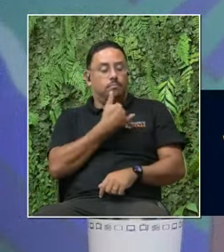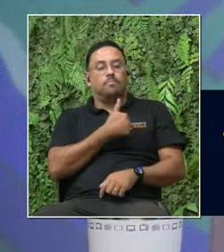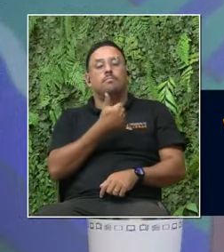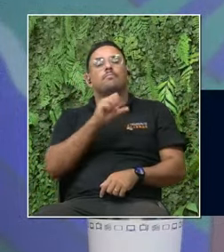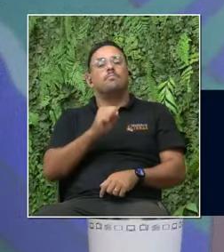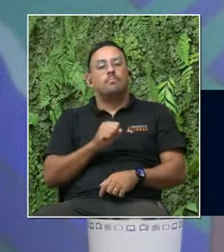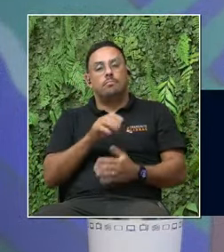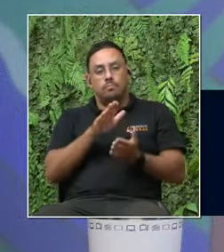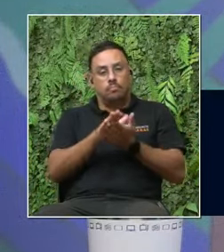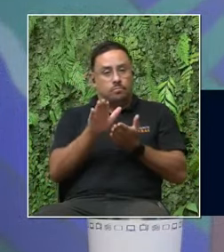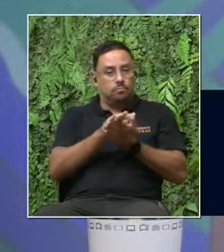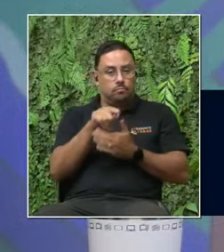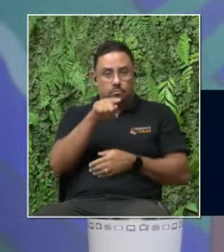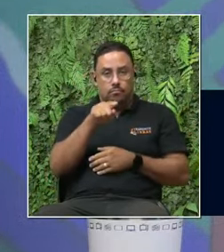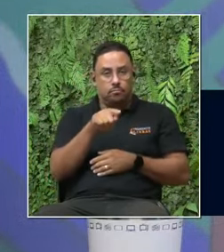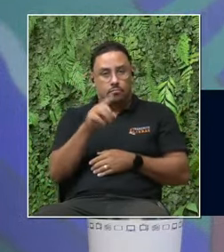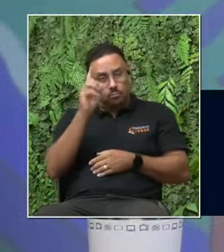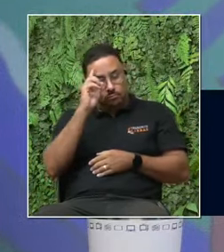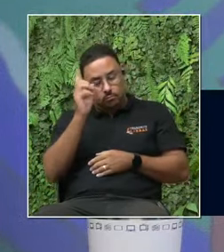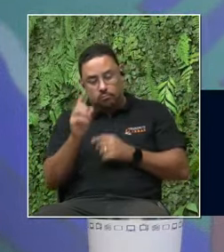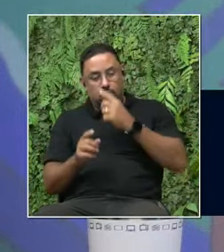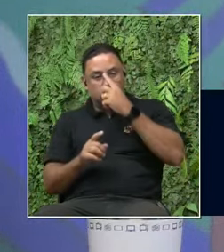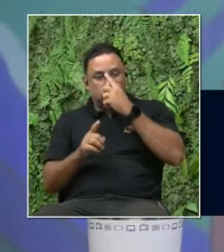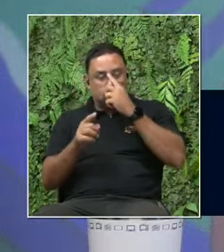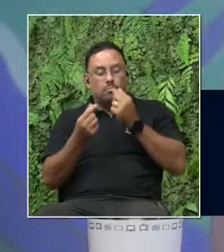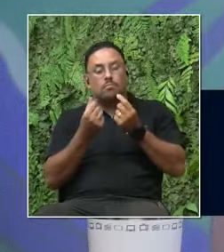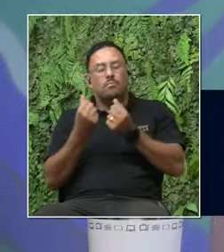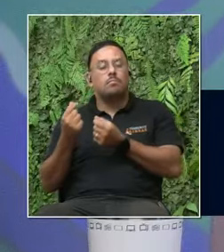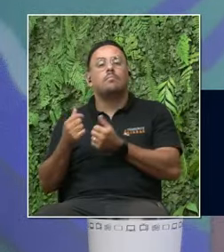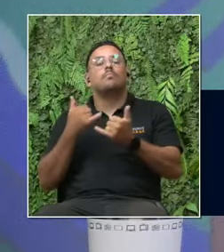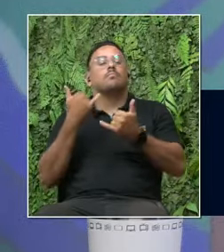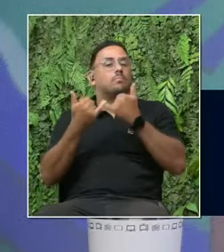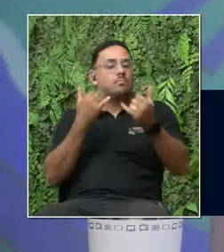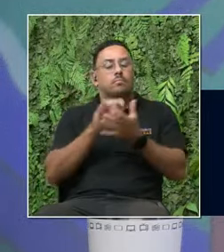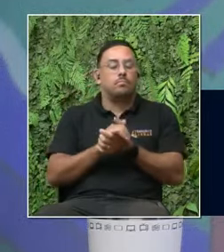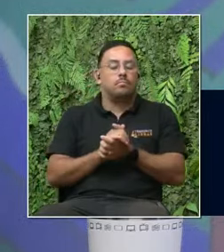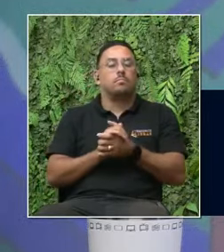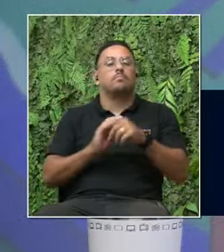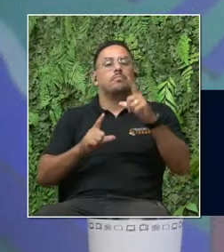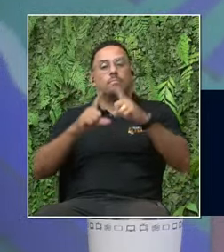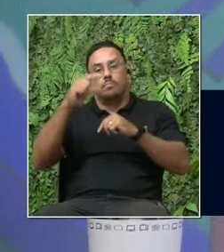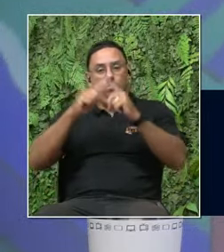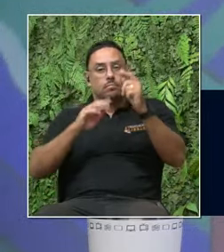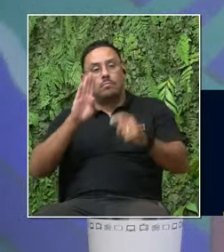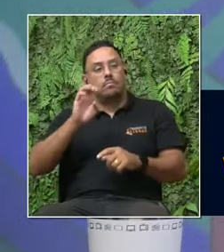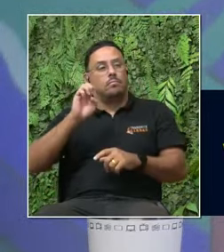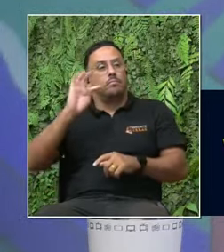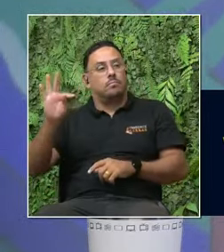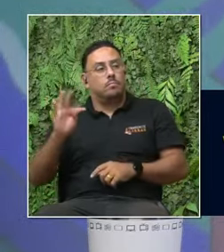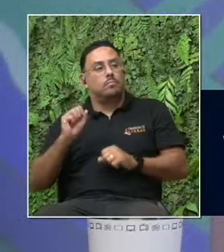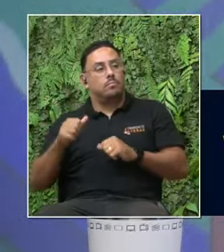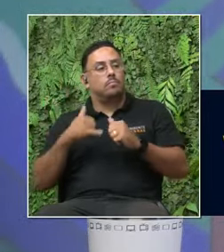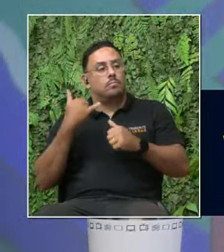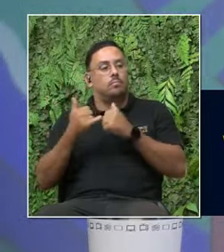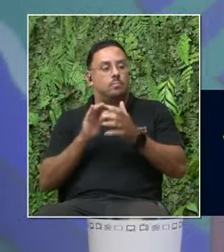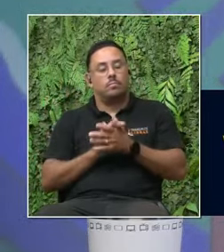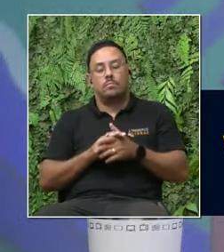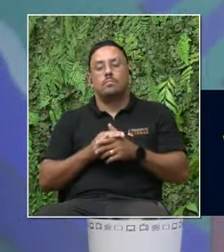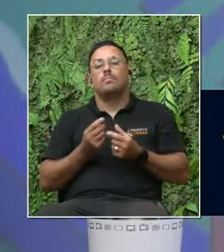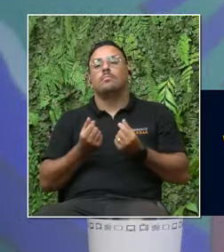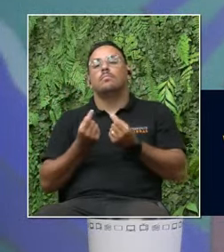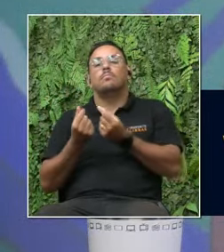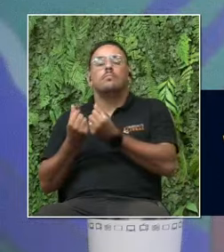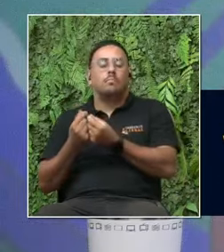e não vai gastar sua grana que você tem do dia a dia é a grana que você usa para se divertir e na estrela Bet você pode se divertir e ganhar mais